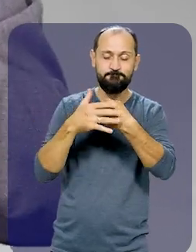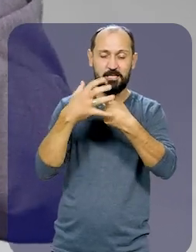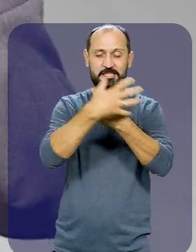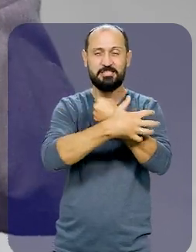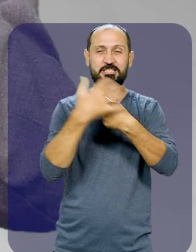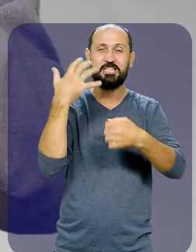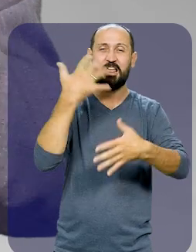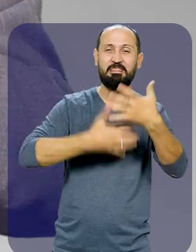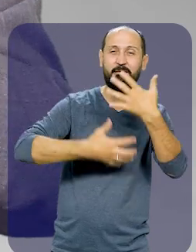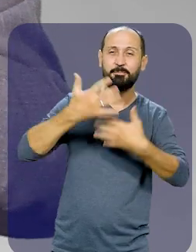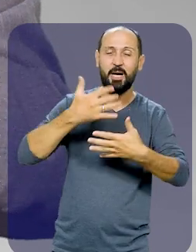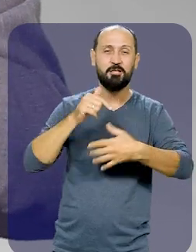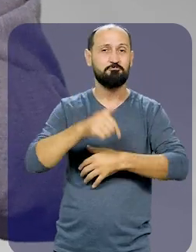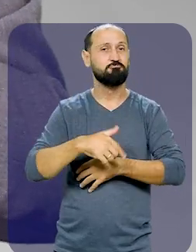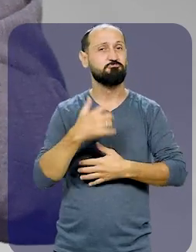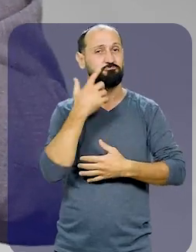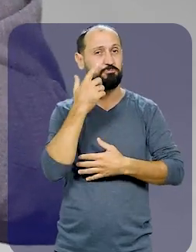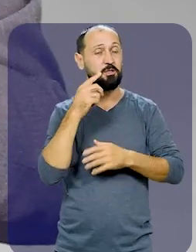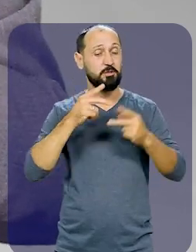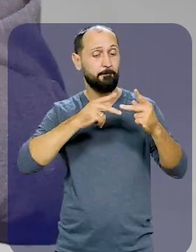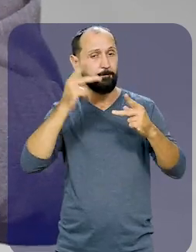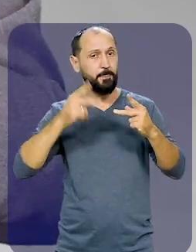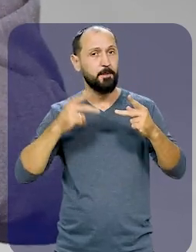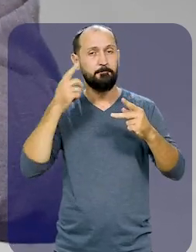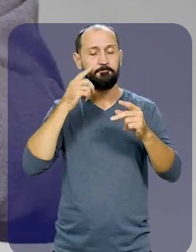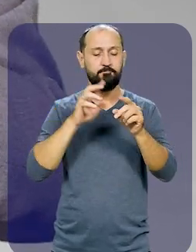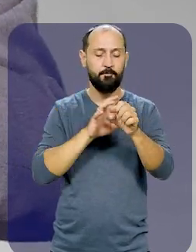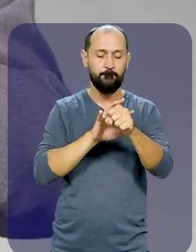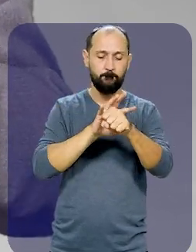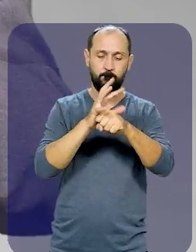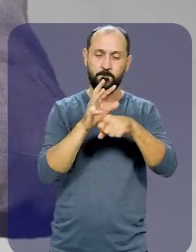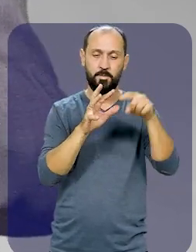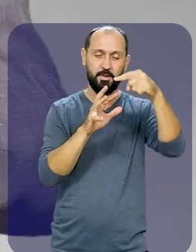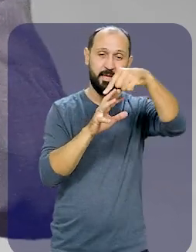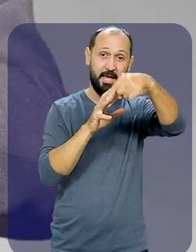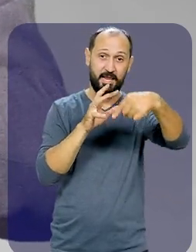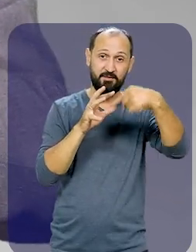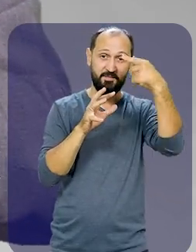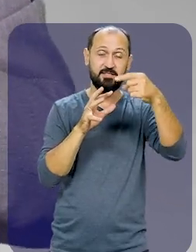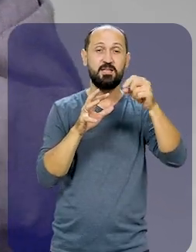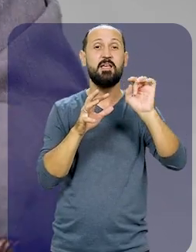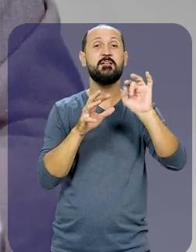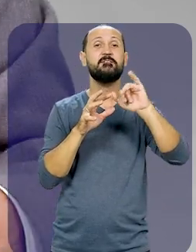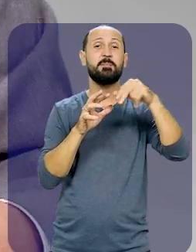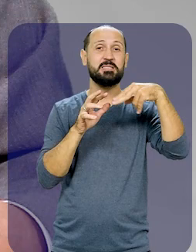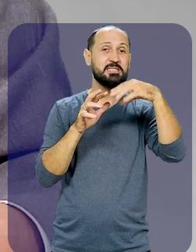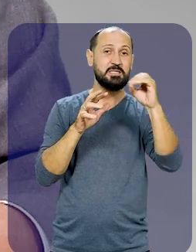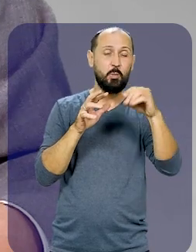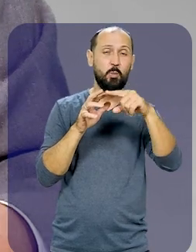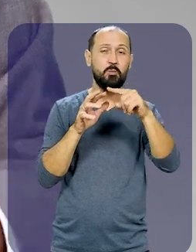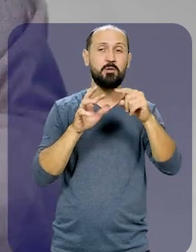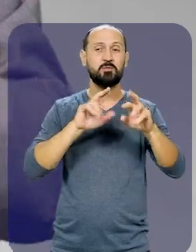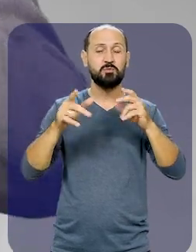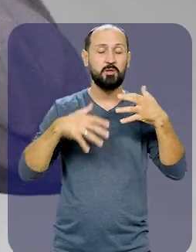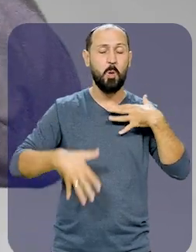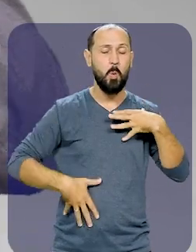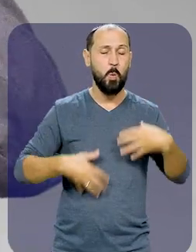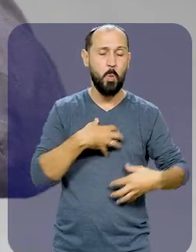Covid. E essa proteína spike, que é inflamatória, ela provoca inflamações em vários